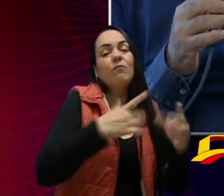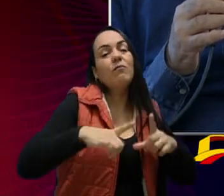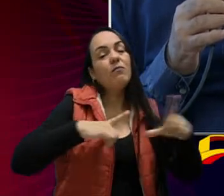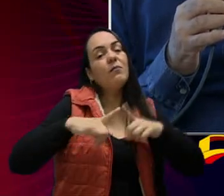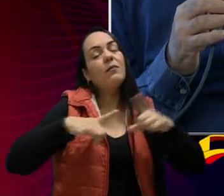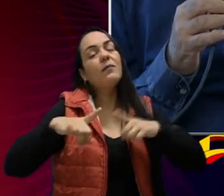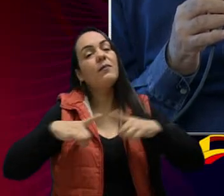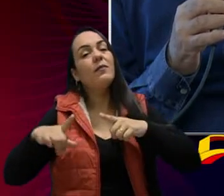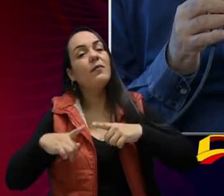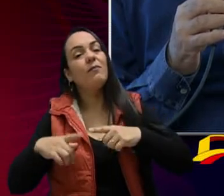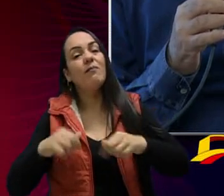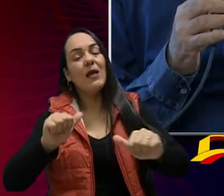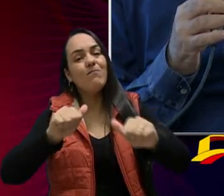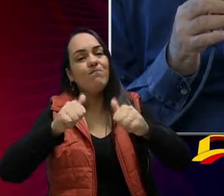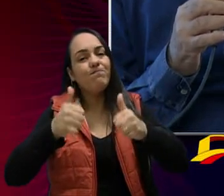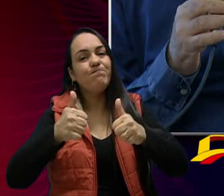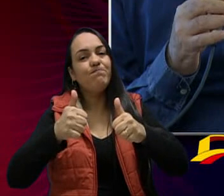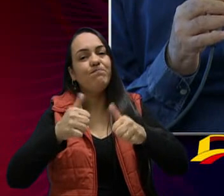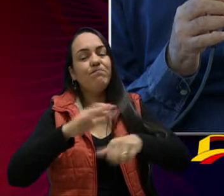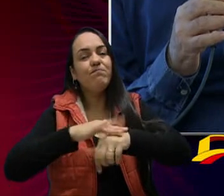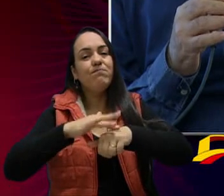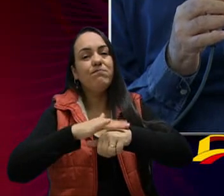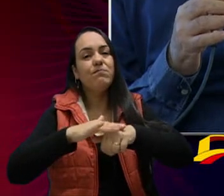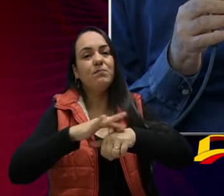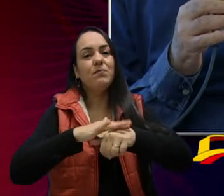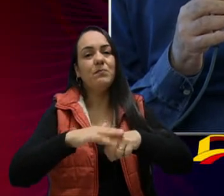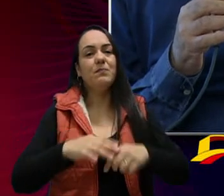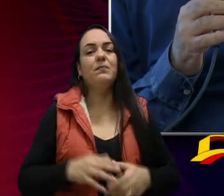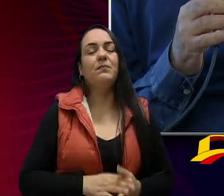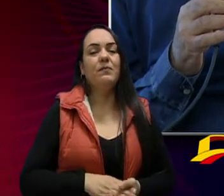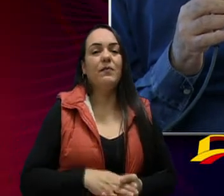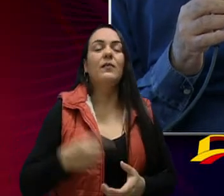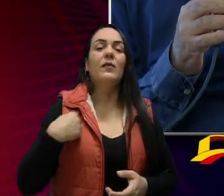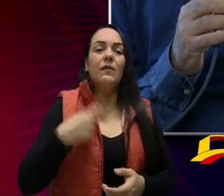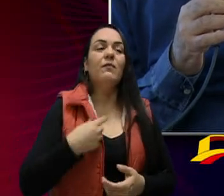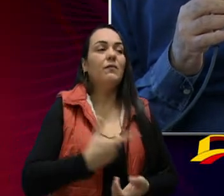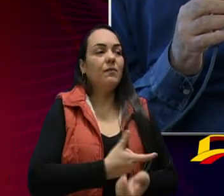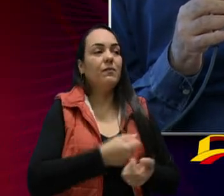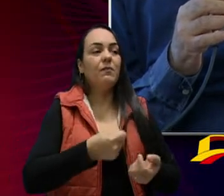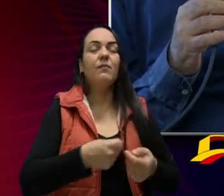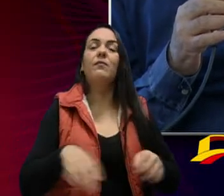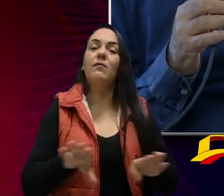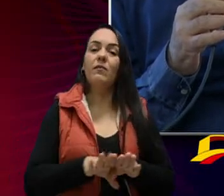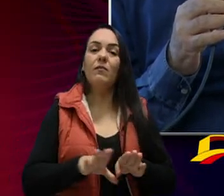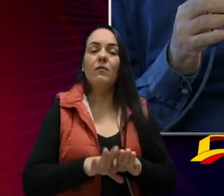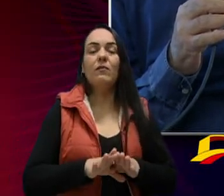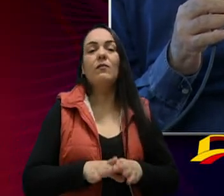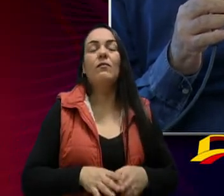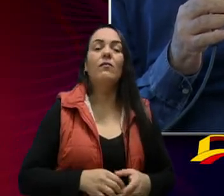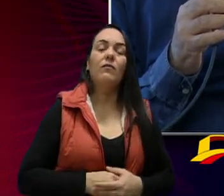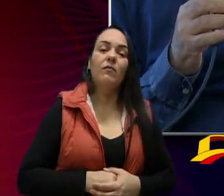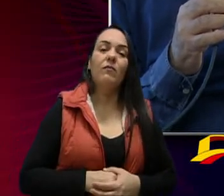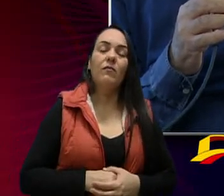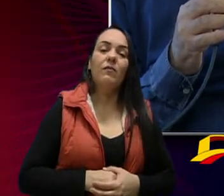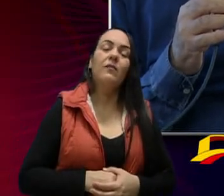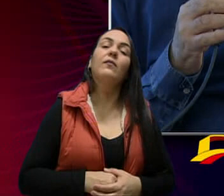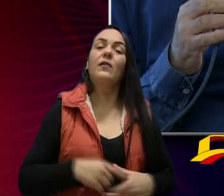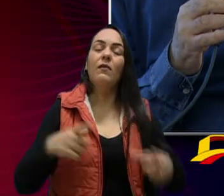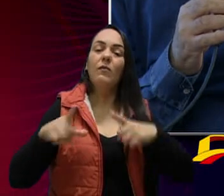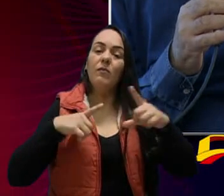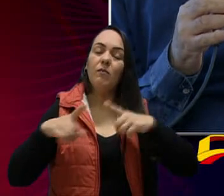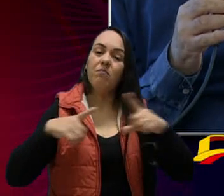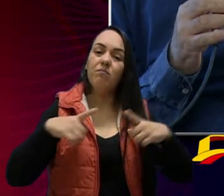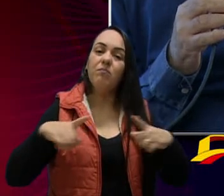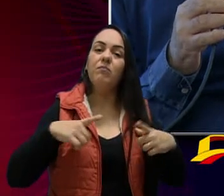trabalho no caso positivo aí a gente testaria a aqueles o positivo no